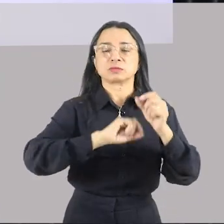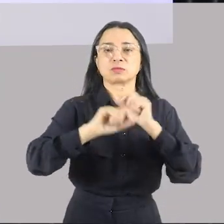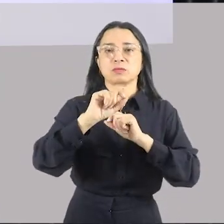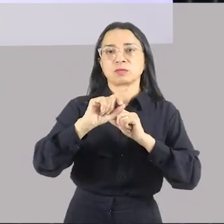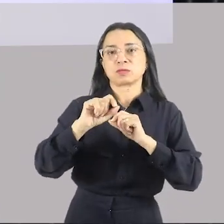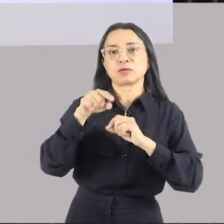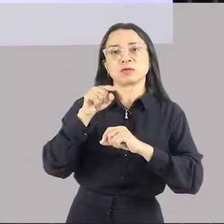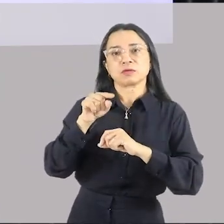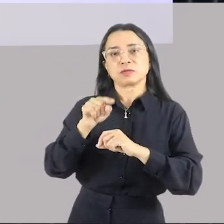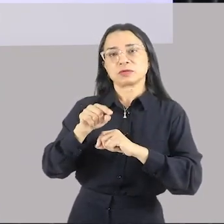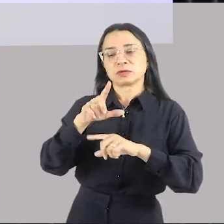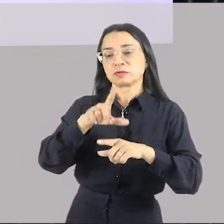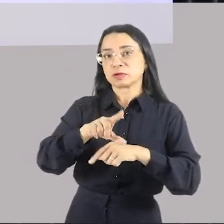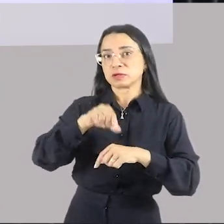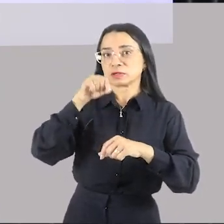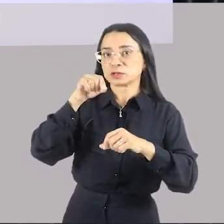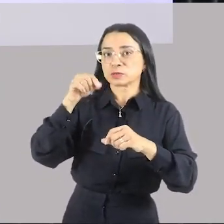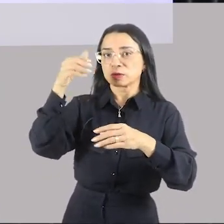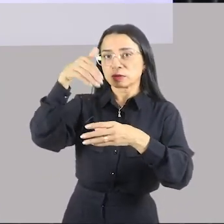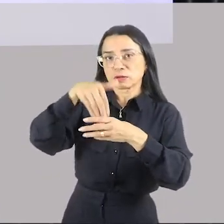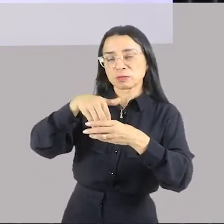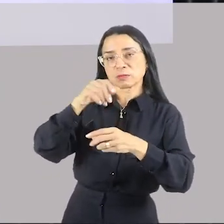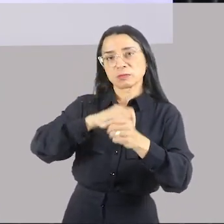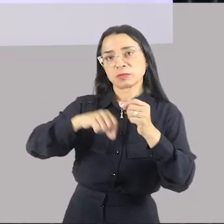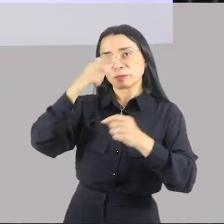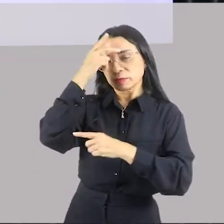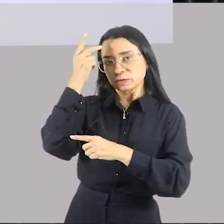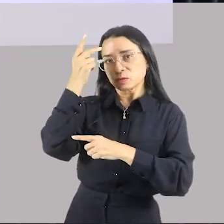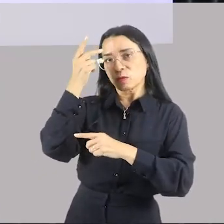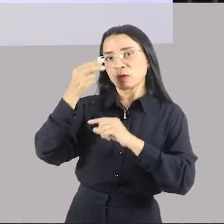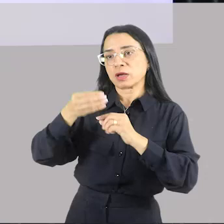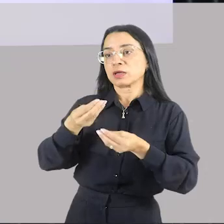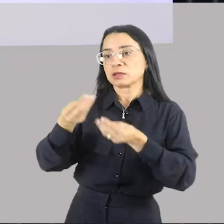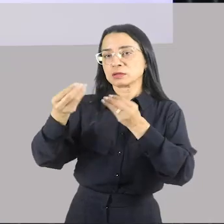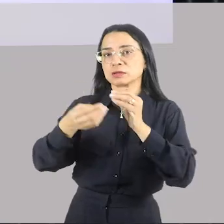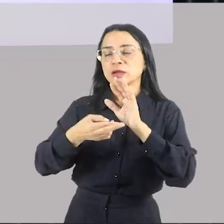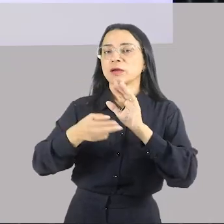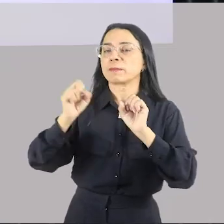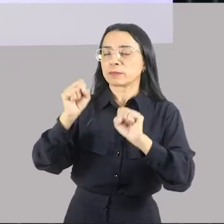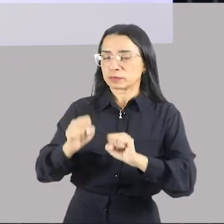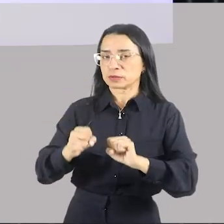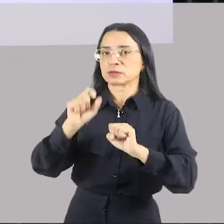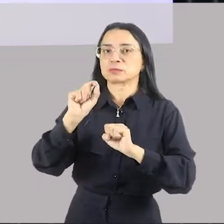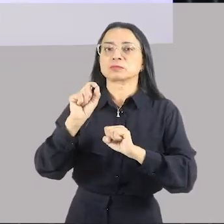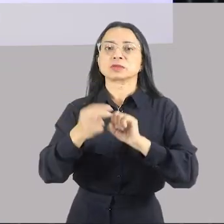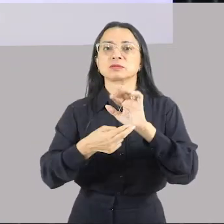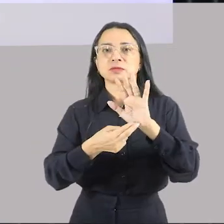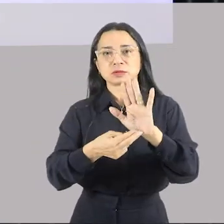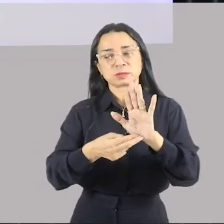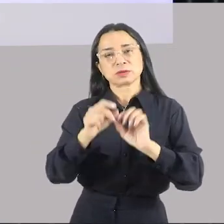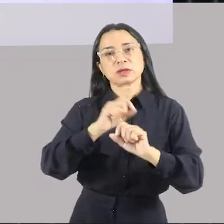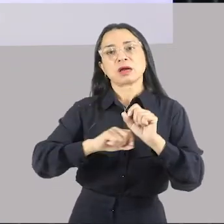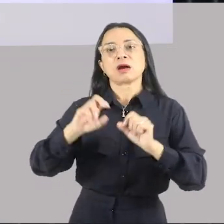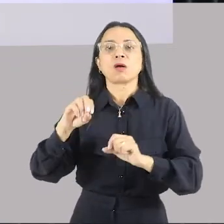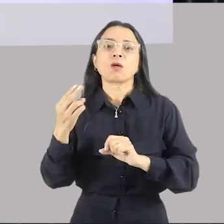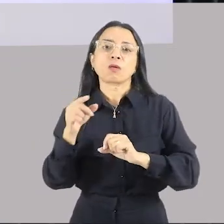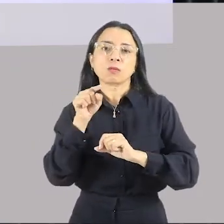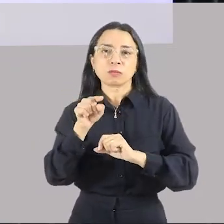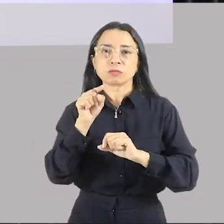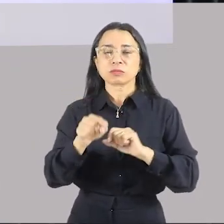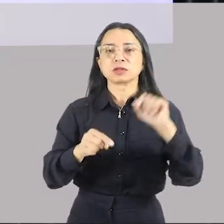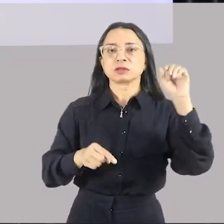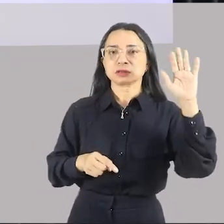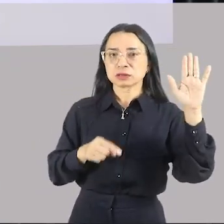quando você vai eleger alguém, delegar poderes a quem vai te representar, ou então quando você vai mesmo se candidatar e